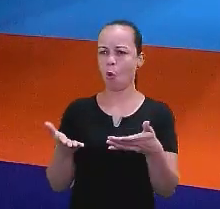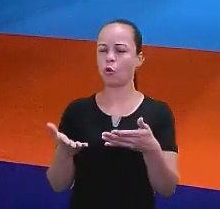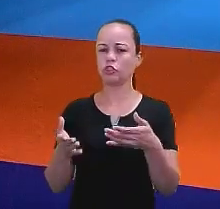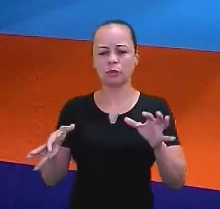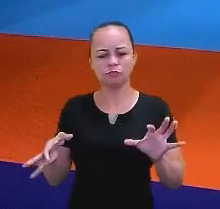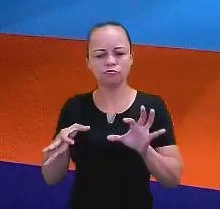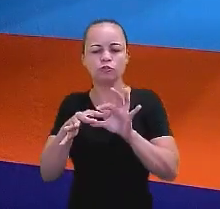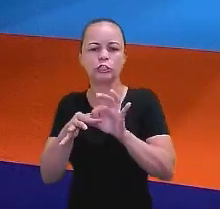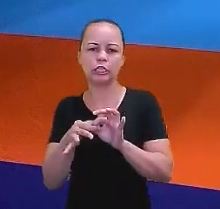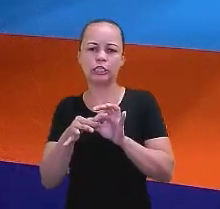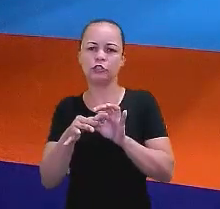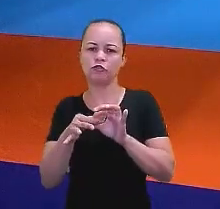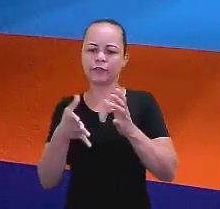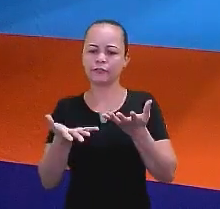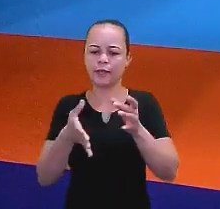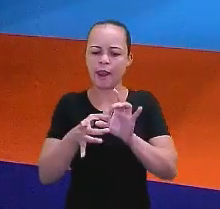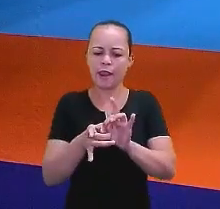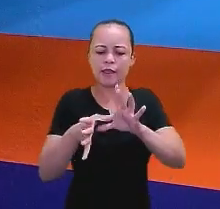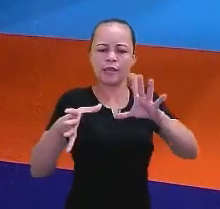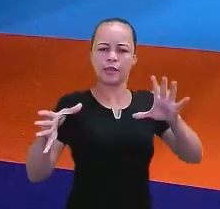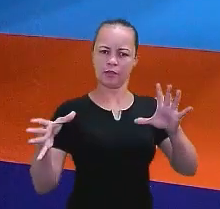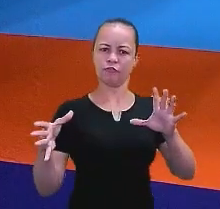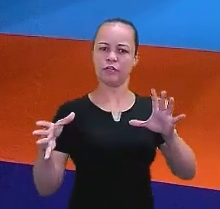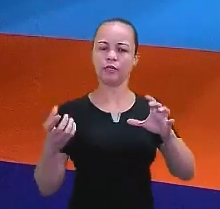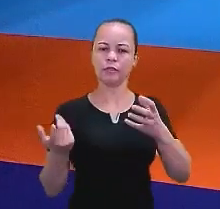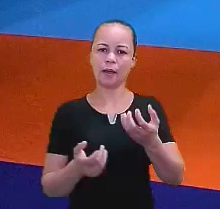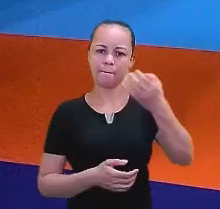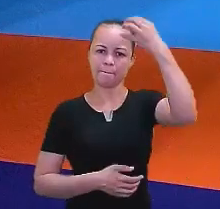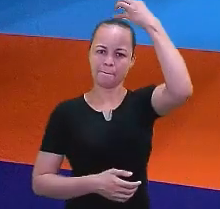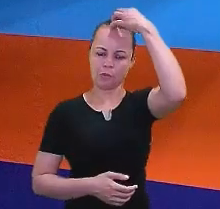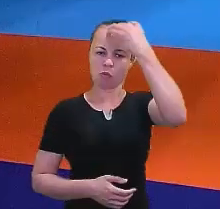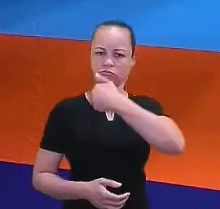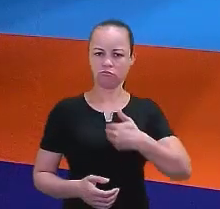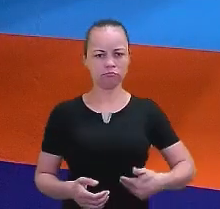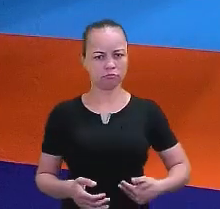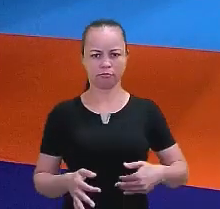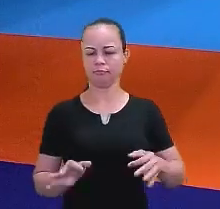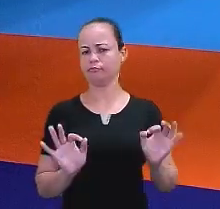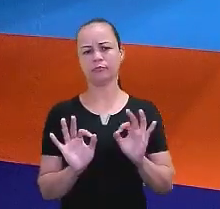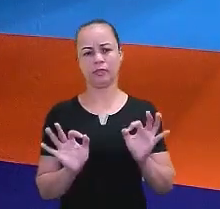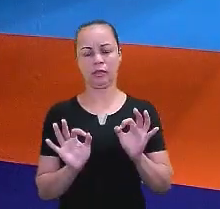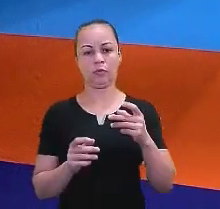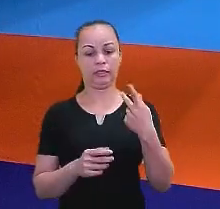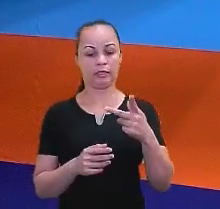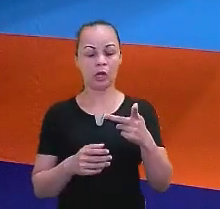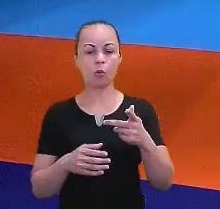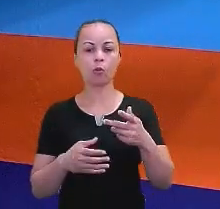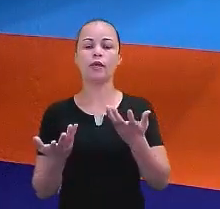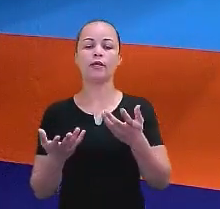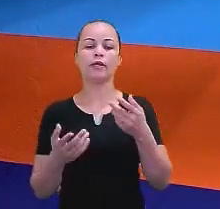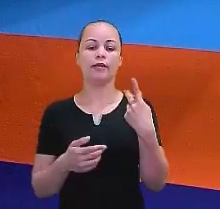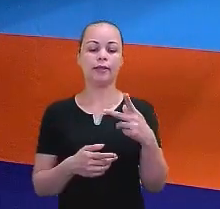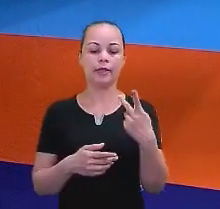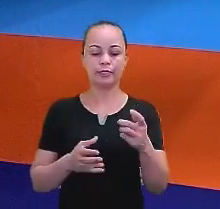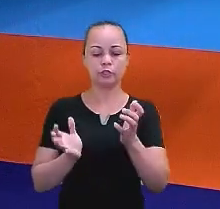Não. Uma série de fatores aconteceu. Como eu falei para você, o afastamento desses grupos